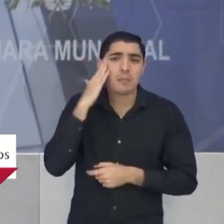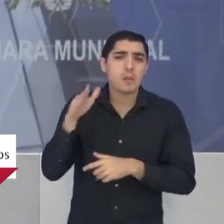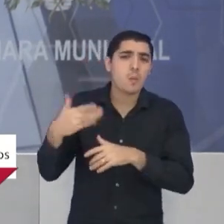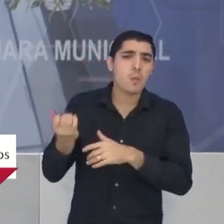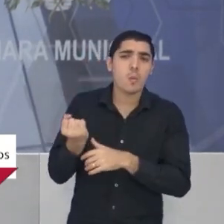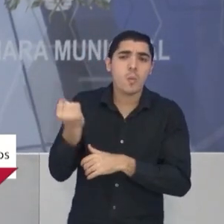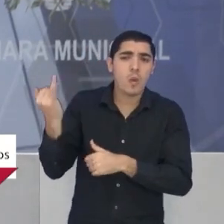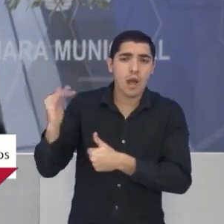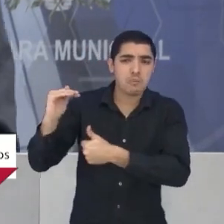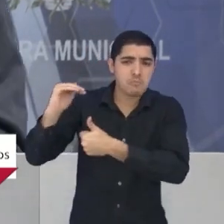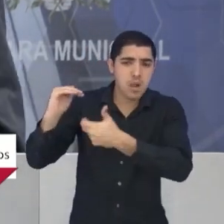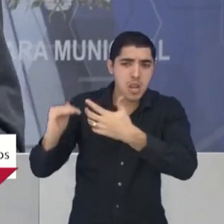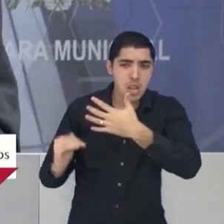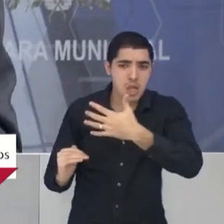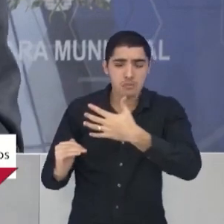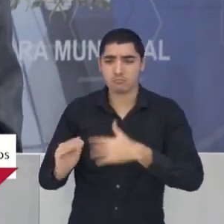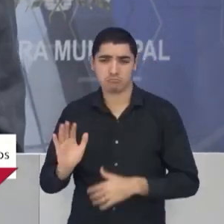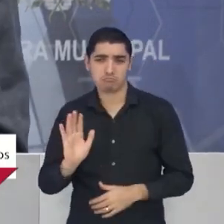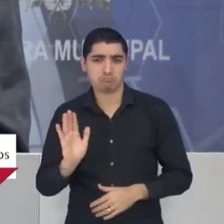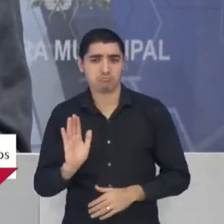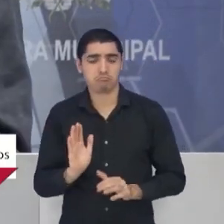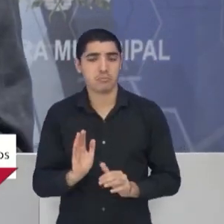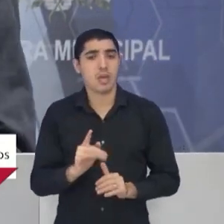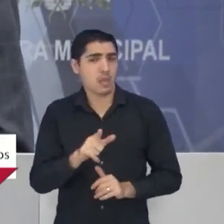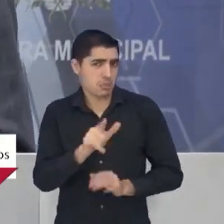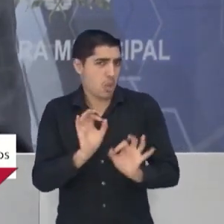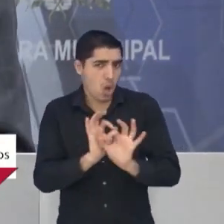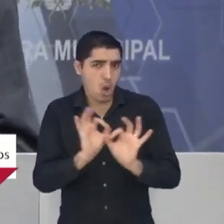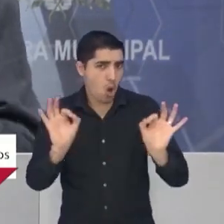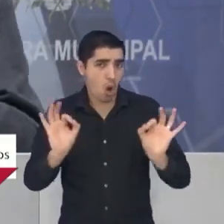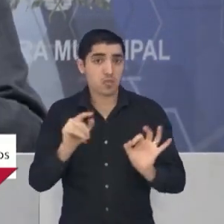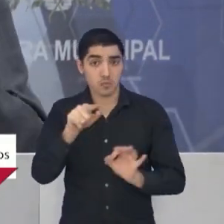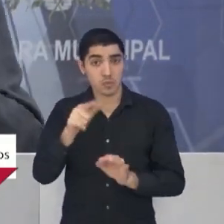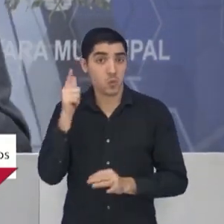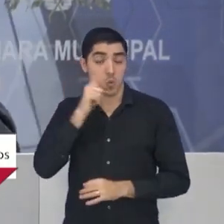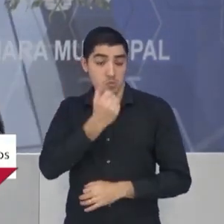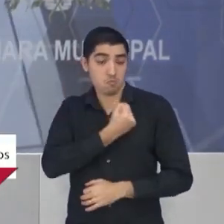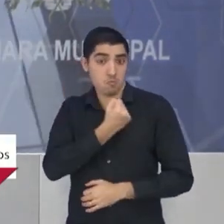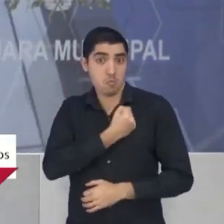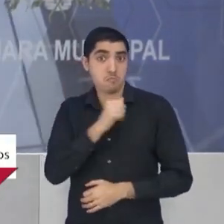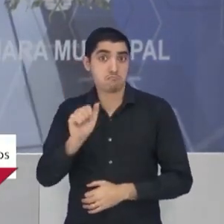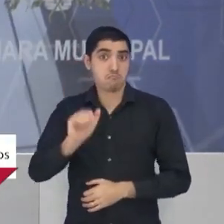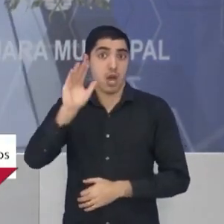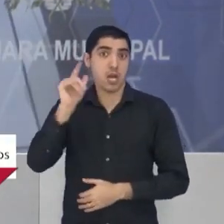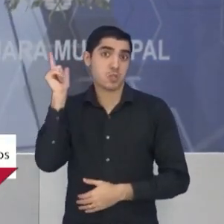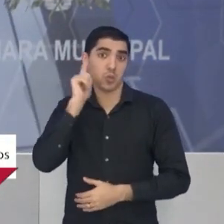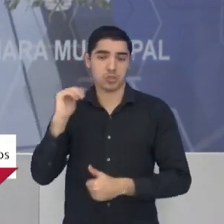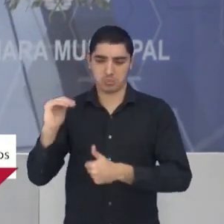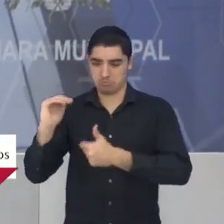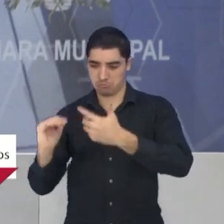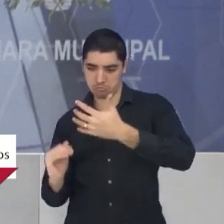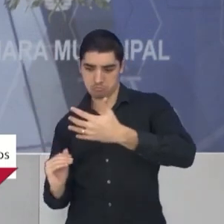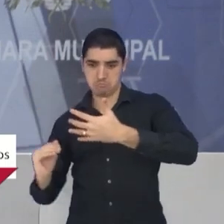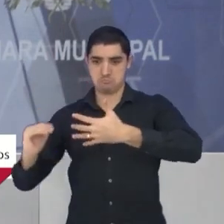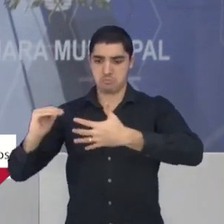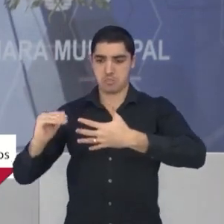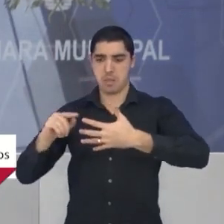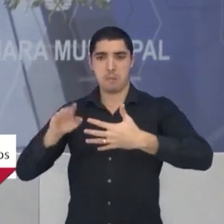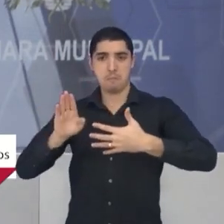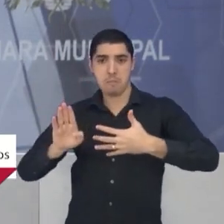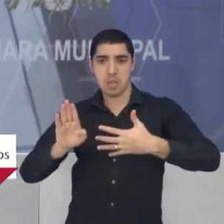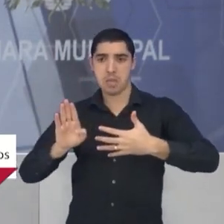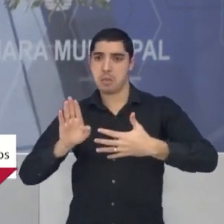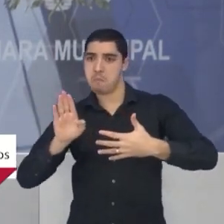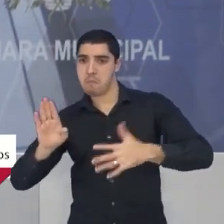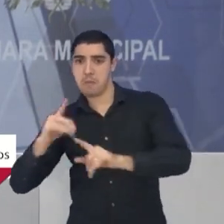nem com uma disputa é ótimo você ter um uma boa qualificação você tá lá no b não é no B mais